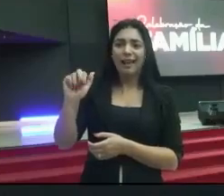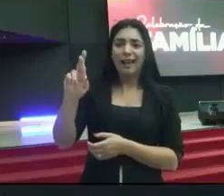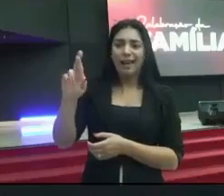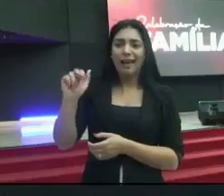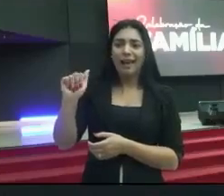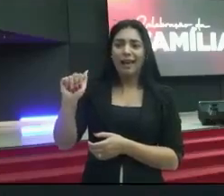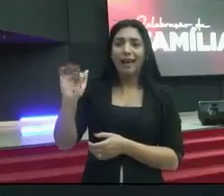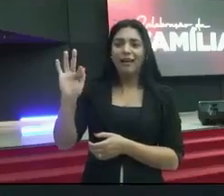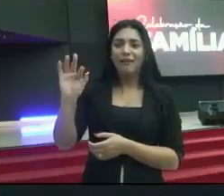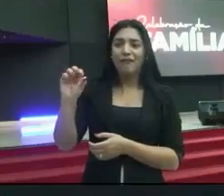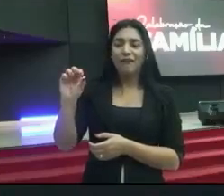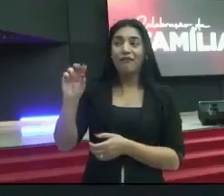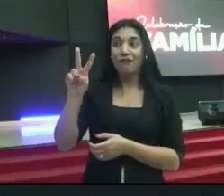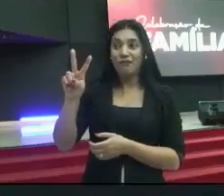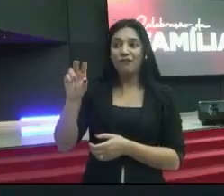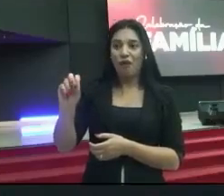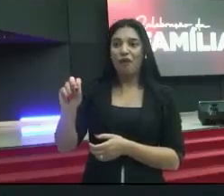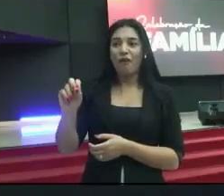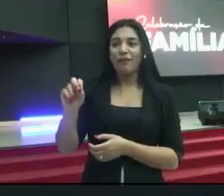trisavô.